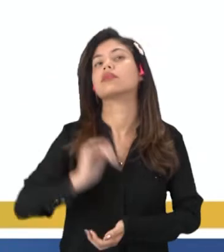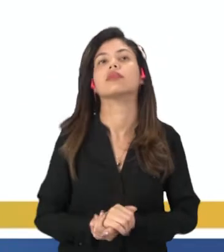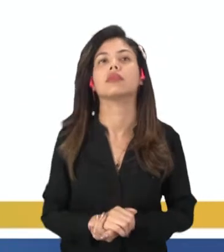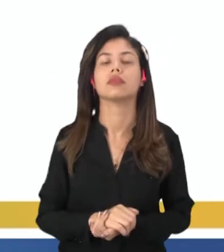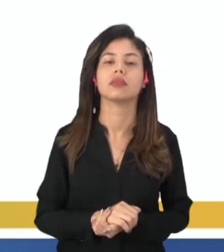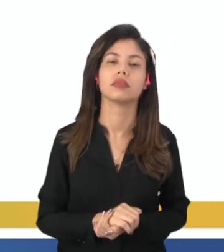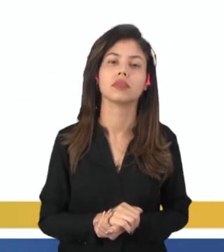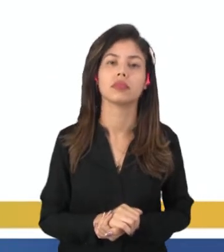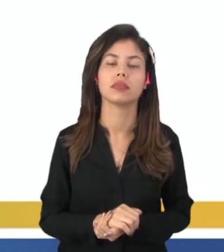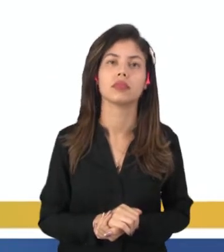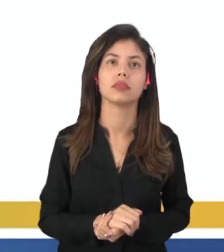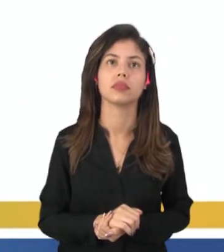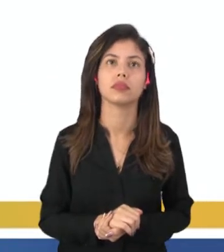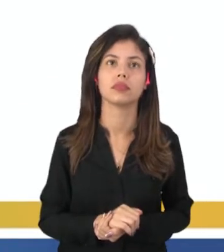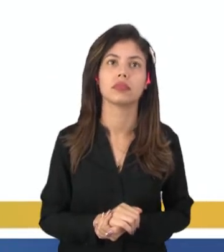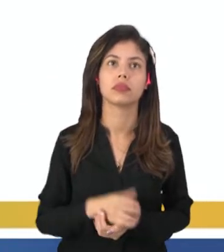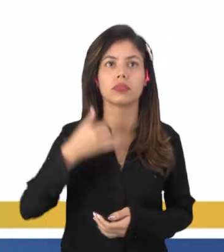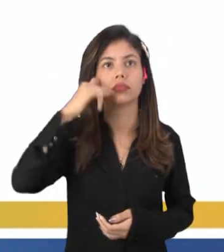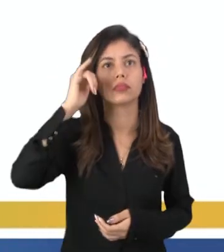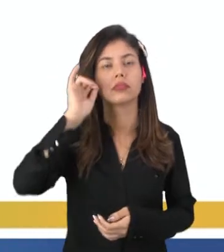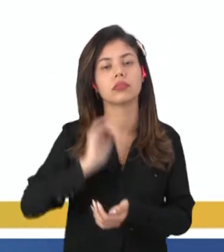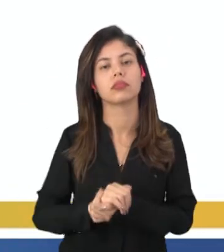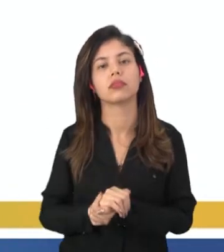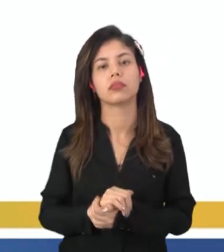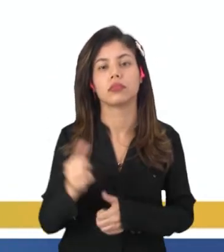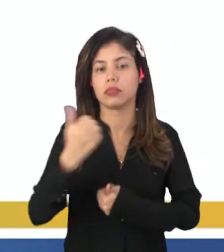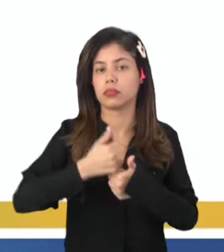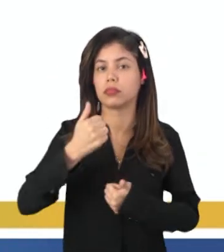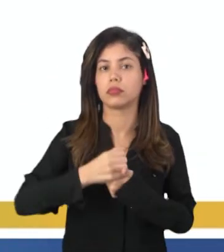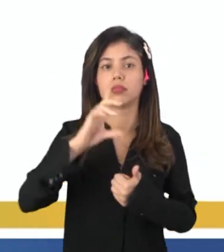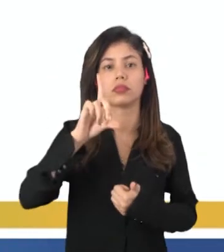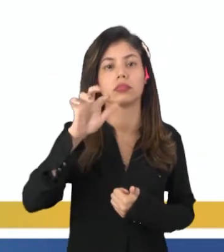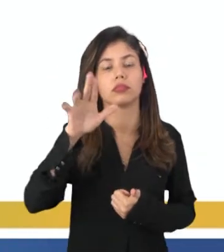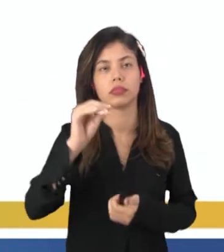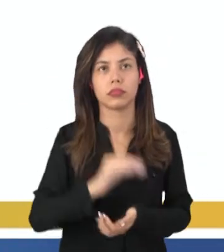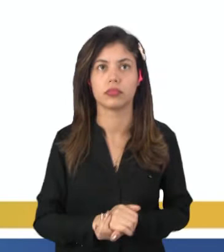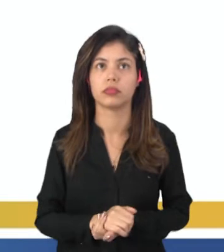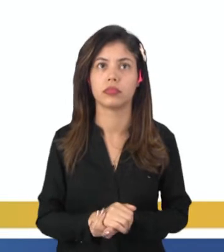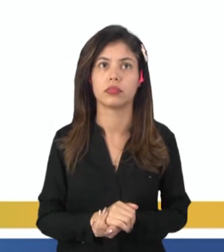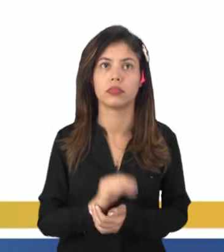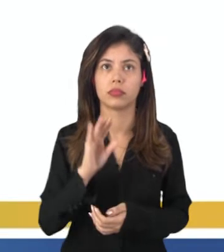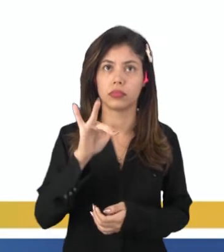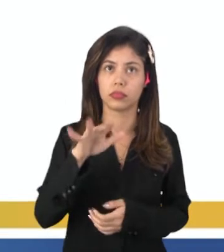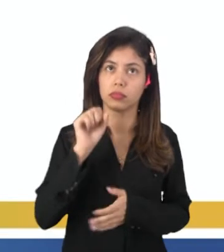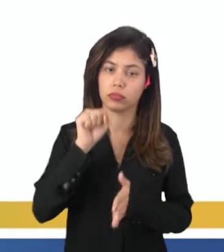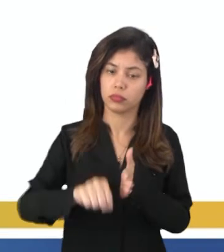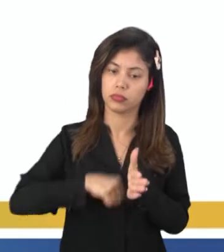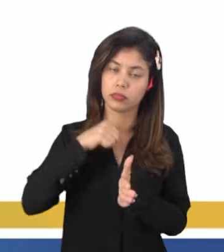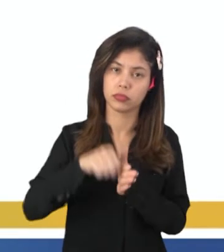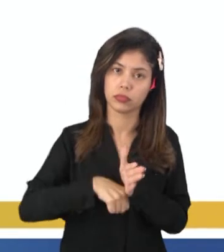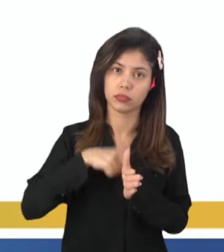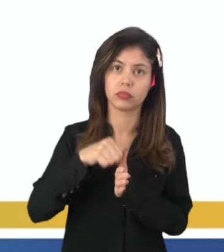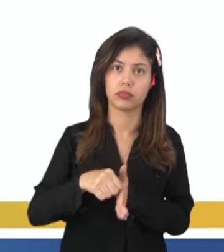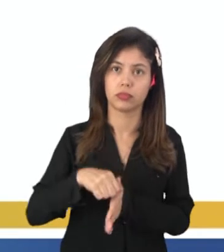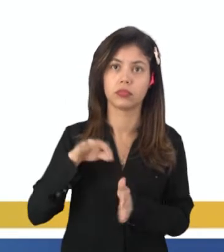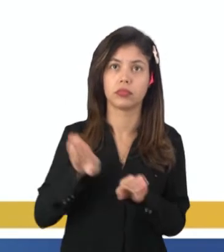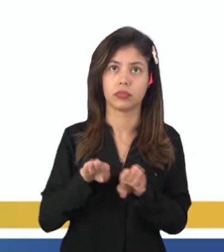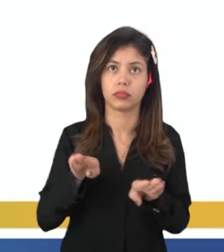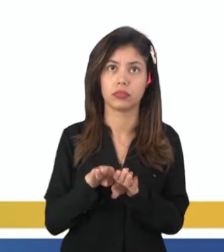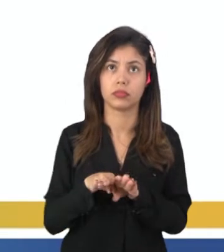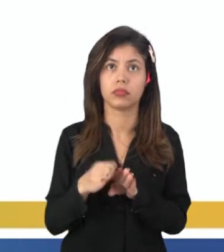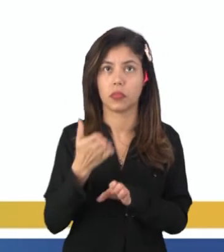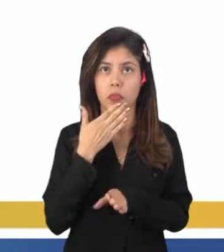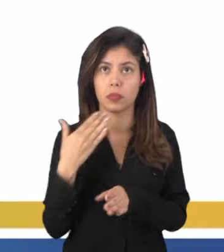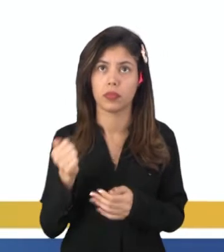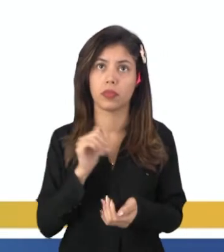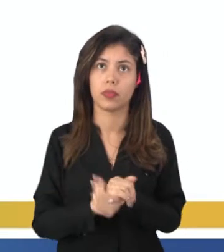substituir os bois com os cavalos no arado, tá? Os moinhos foram aperfeiçoados também, bem como o